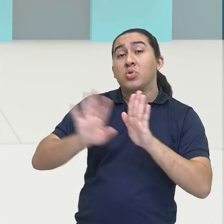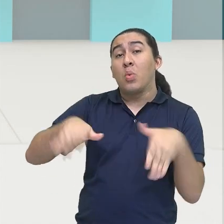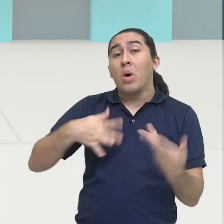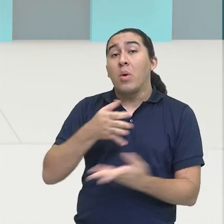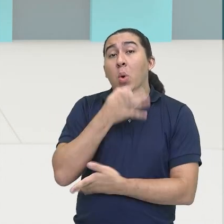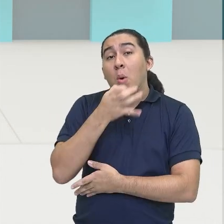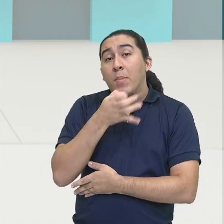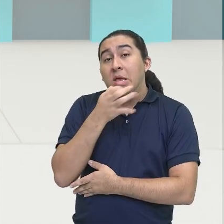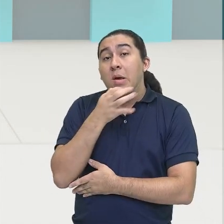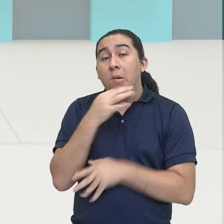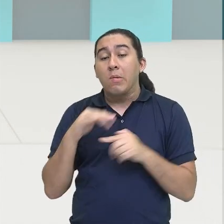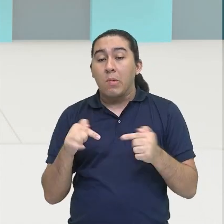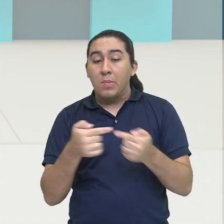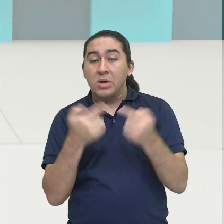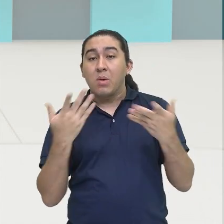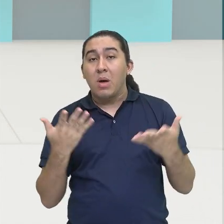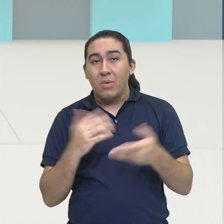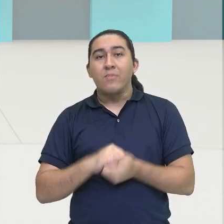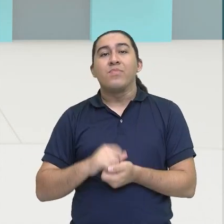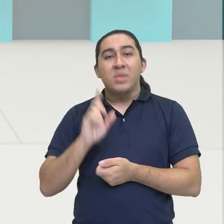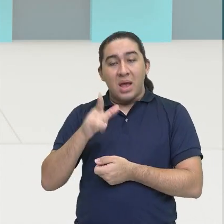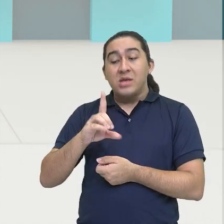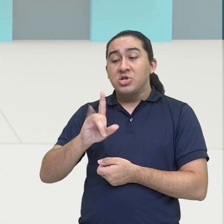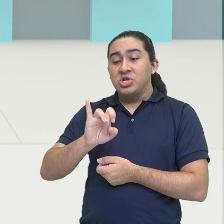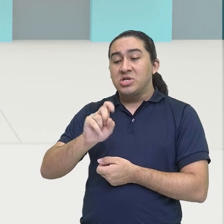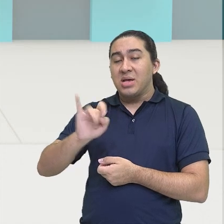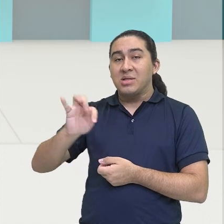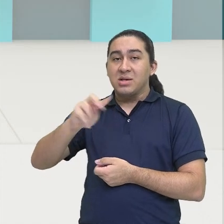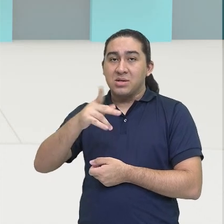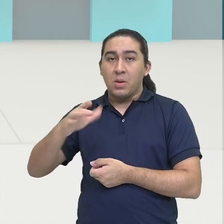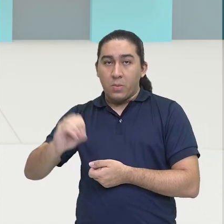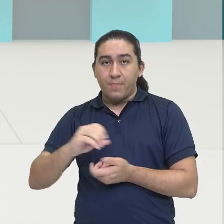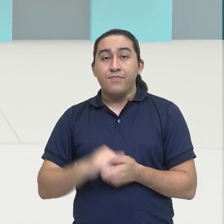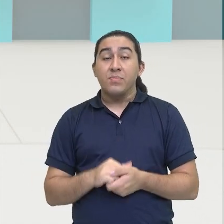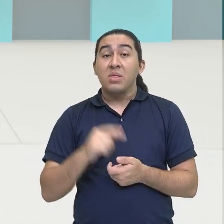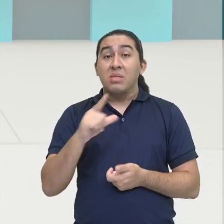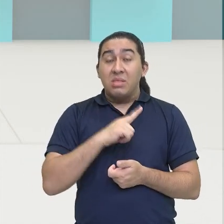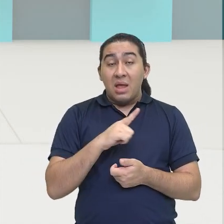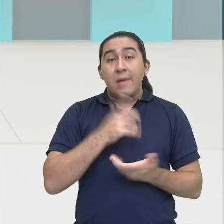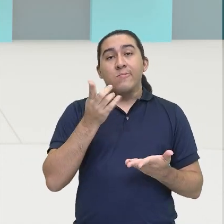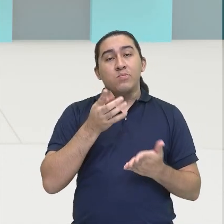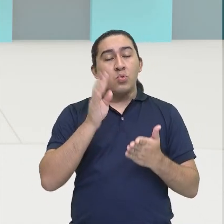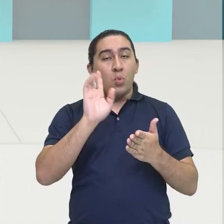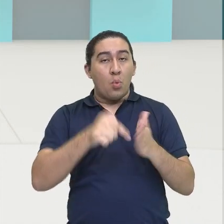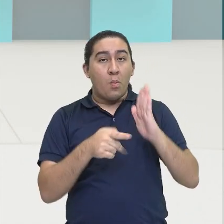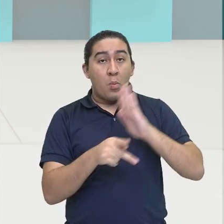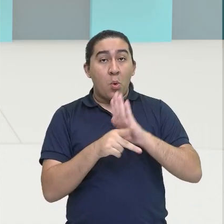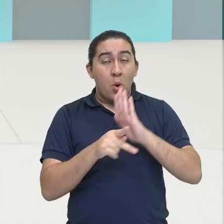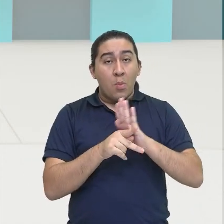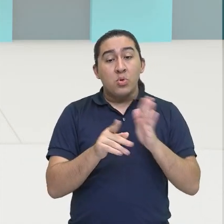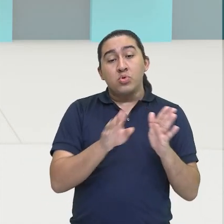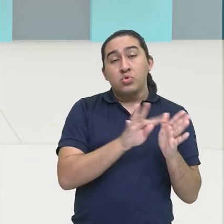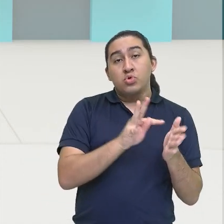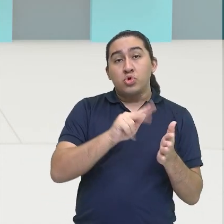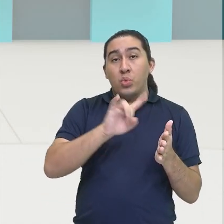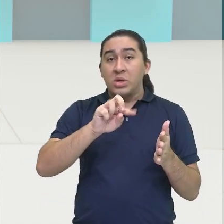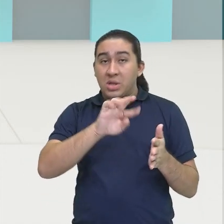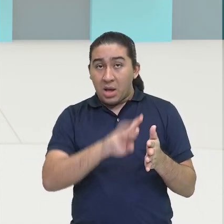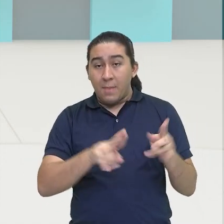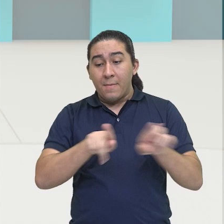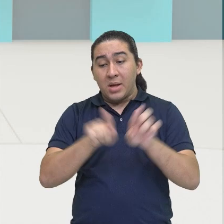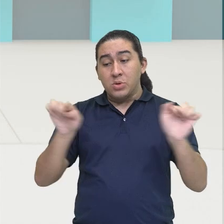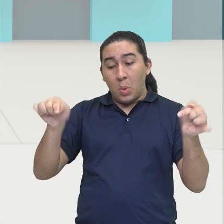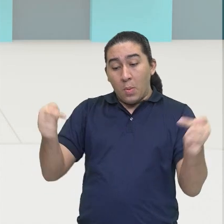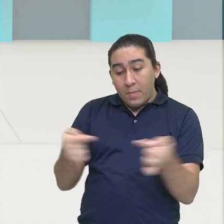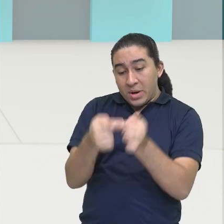o tipo textual que dá opinião? A dissertação. Então, eu tenho o Twitter, mas o Twitter se encaixou na dissertação para poder